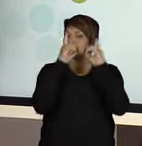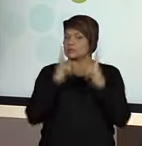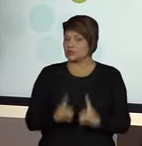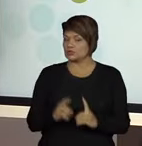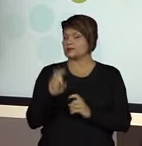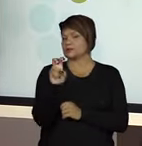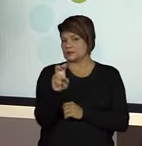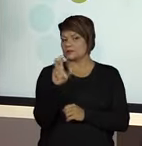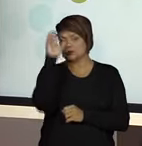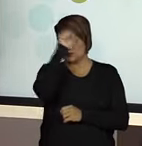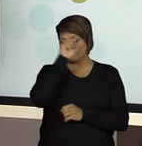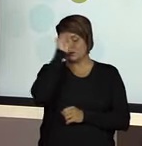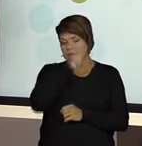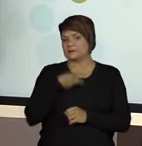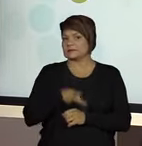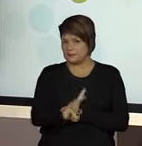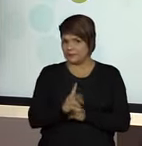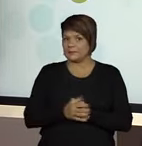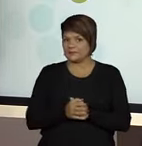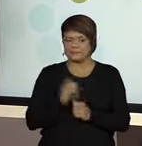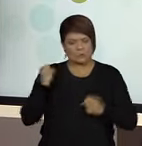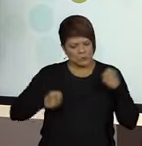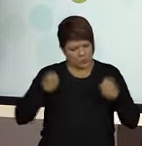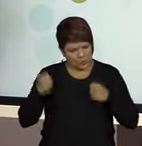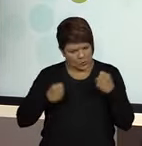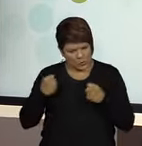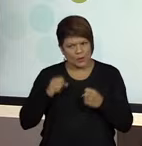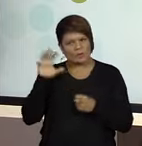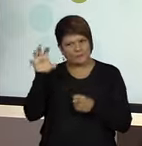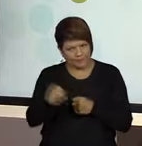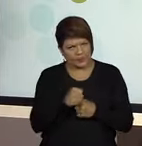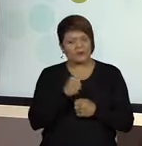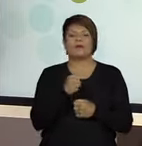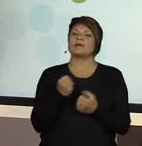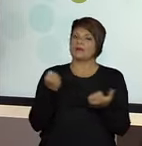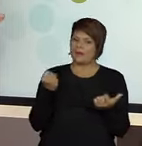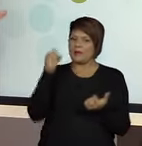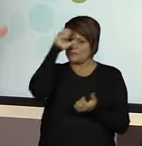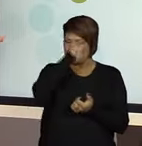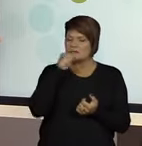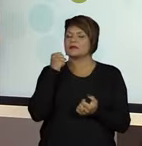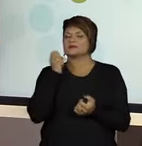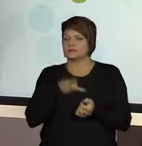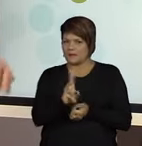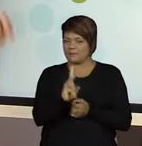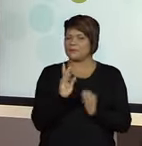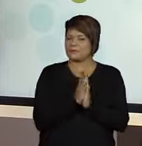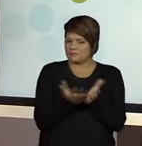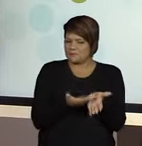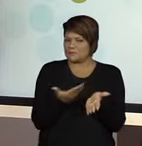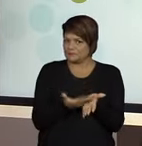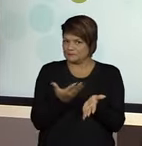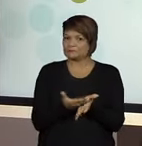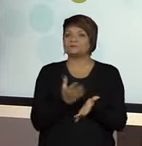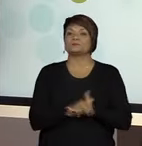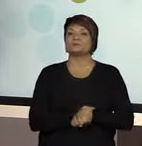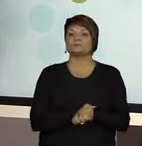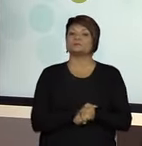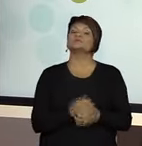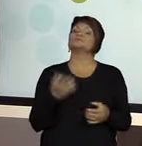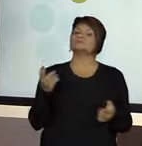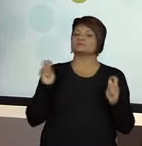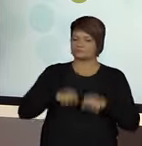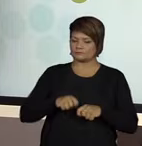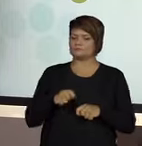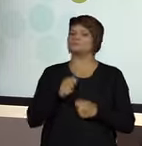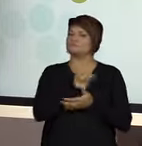5 do Aprender Sempre. Então, corre lá, pega o seu material do Aprender Sempre para poder fazer as atividades junto com a gente aqui,